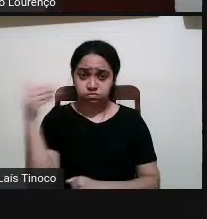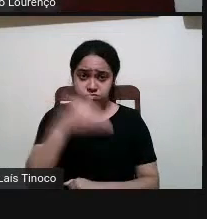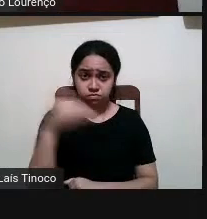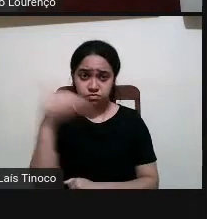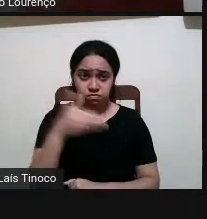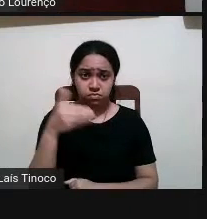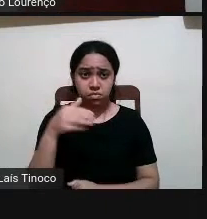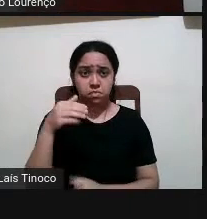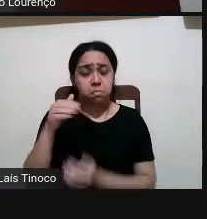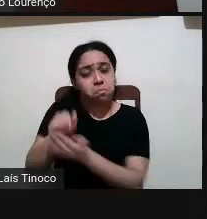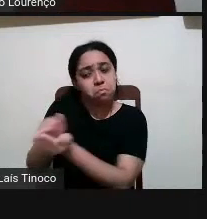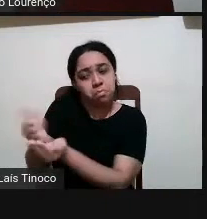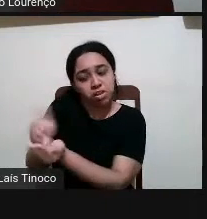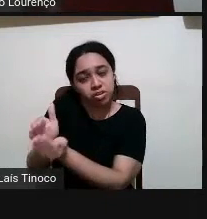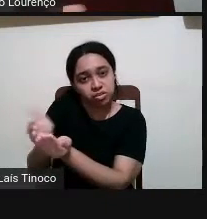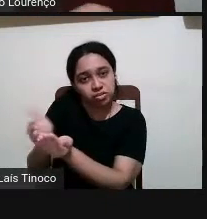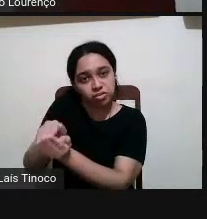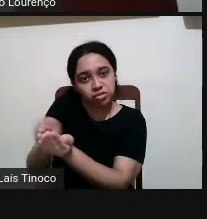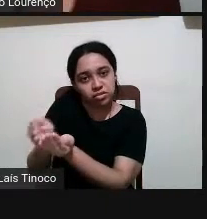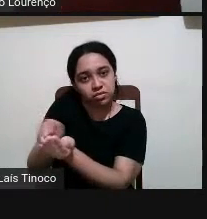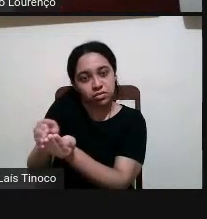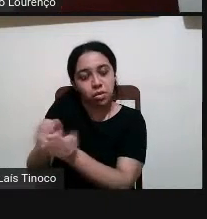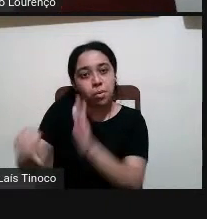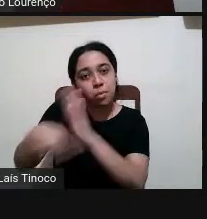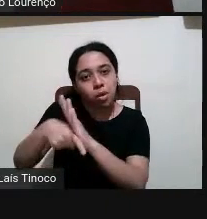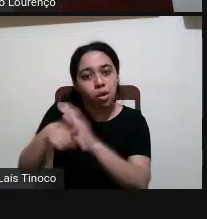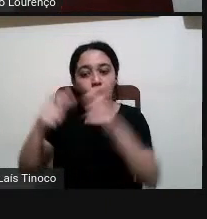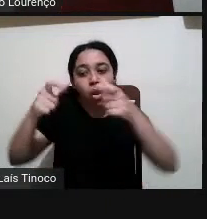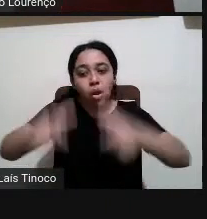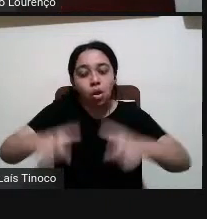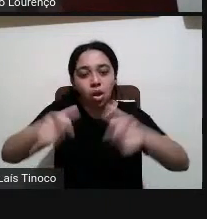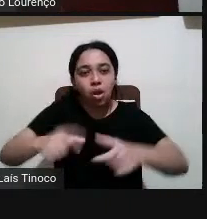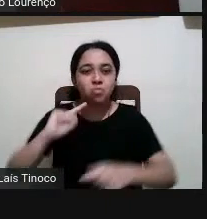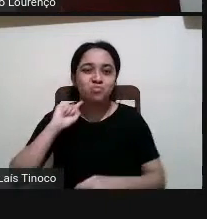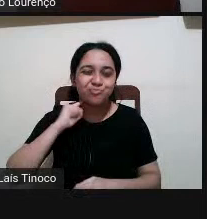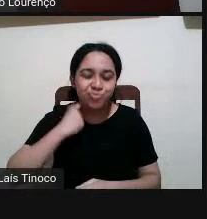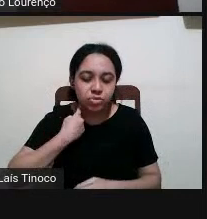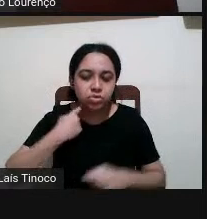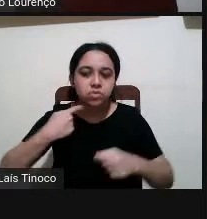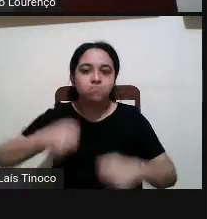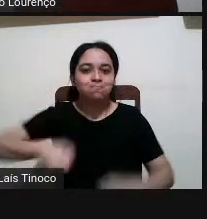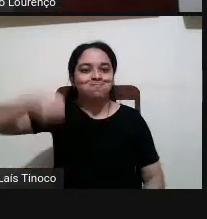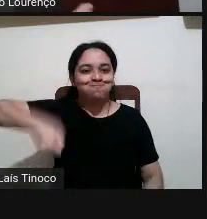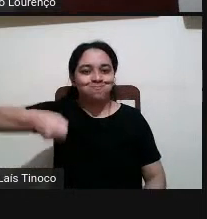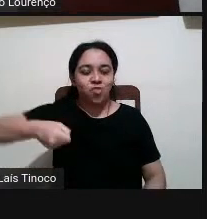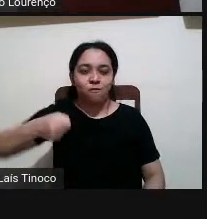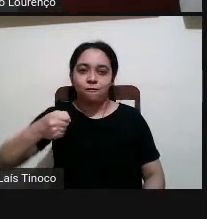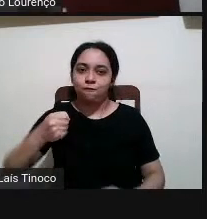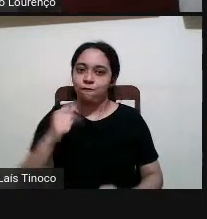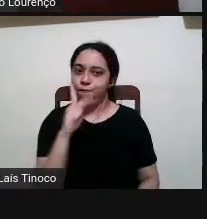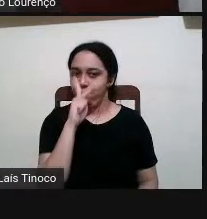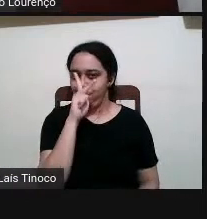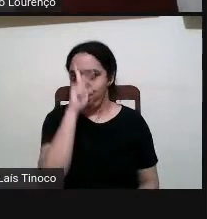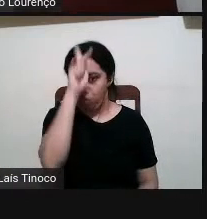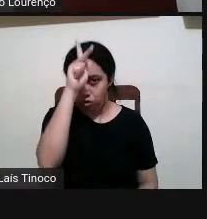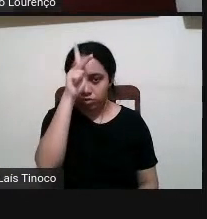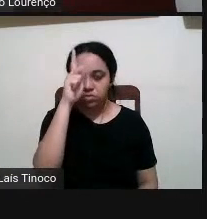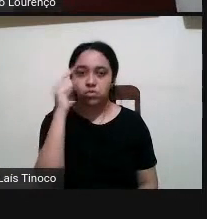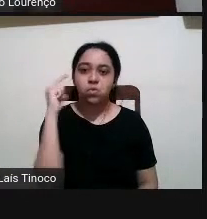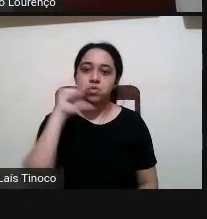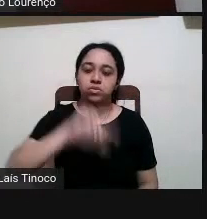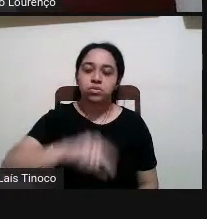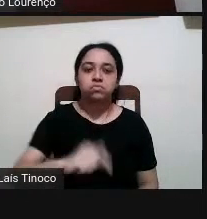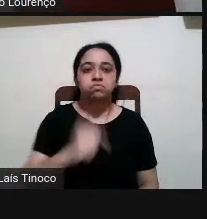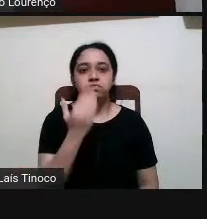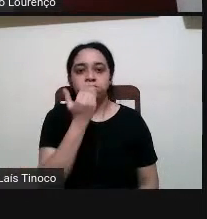mexilhão de um determinado local, provavelmente com um nível de poluição plástica muito elevado, consegue ingerir por ano